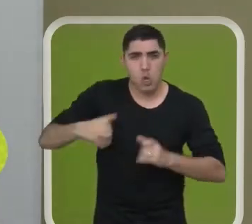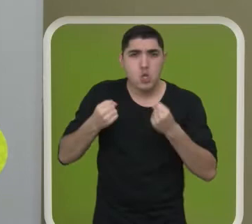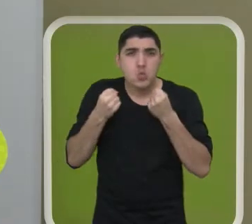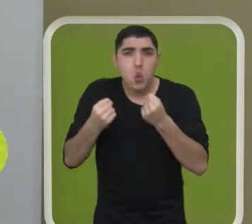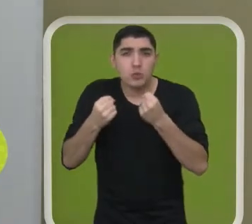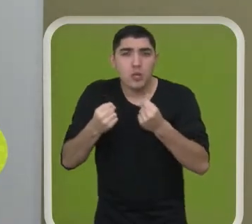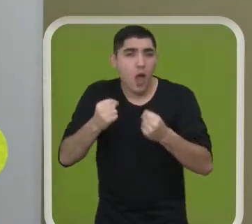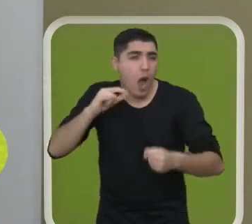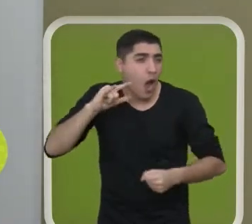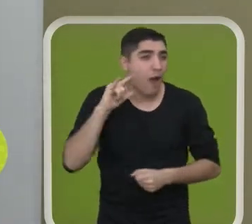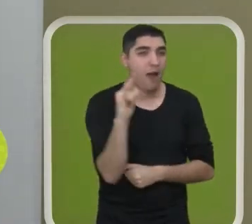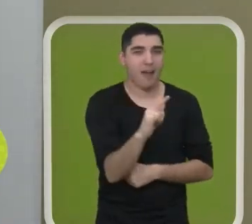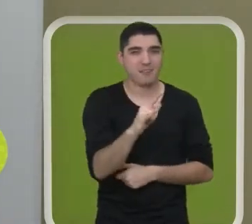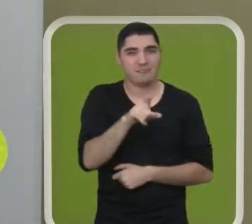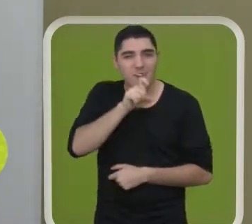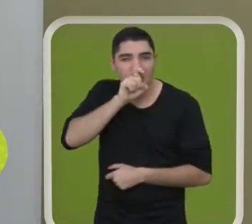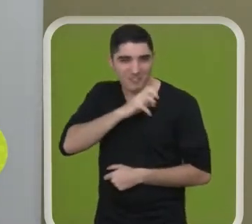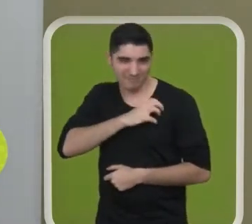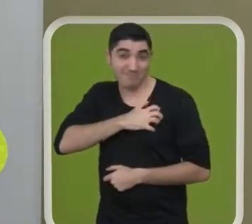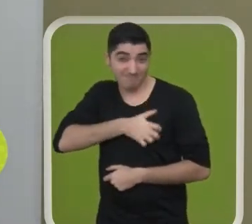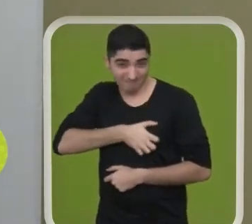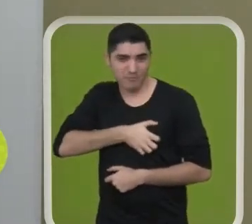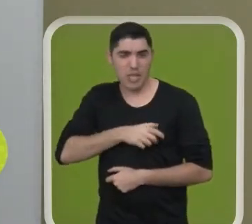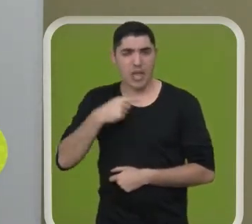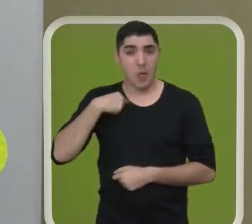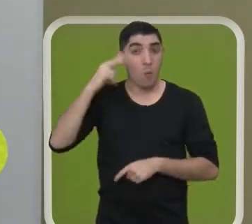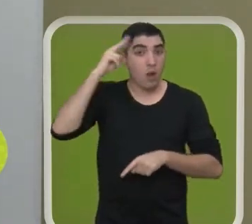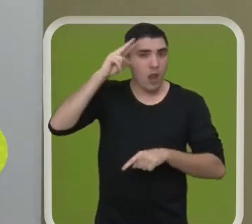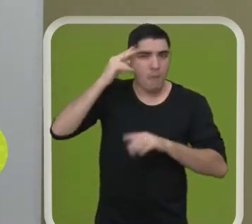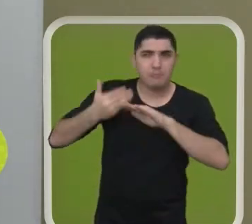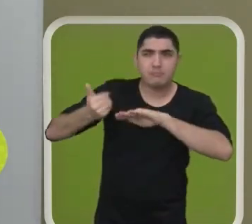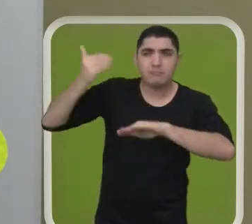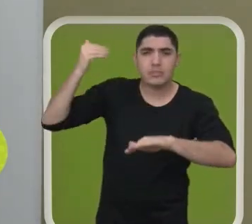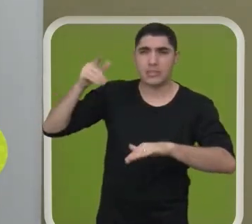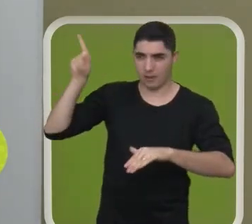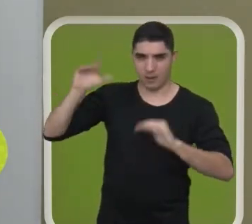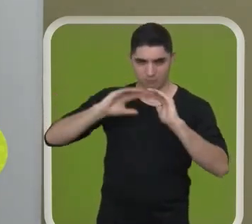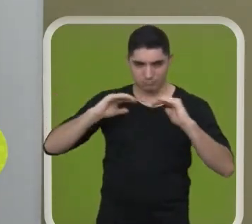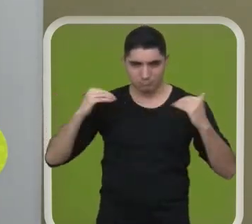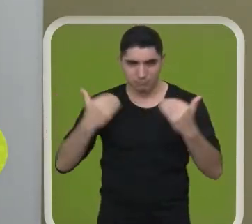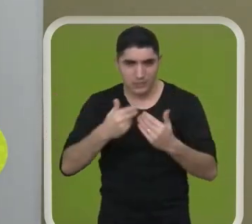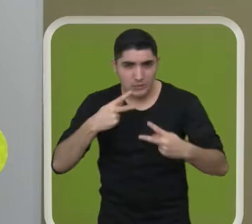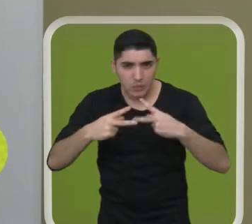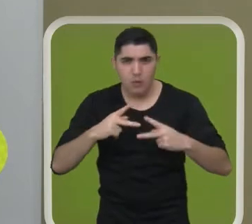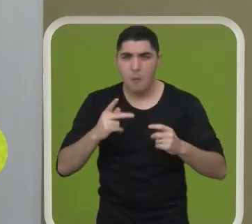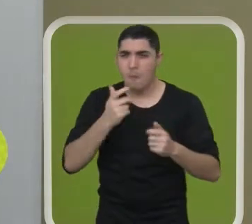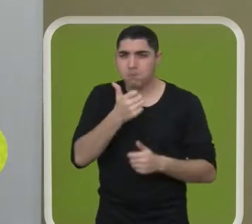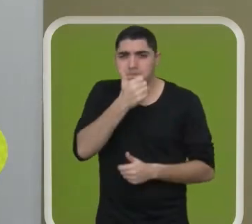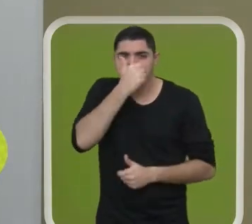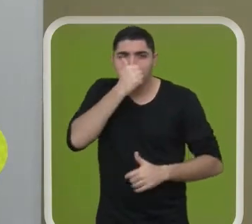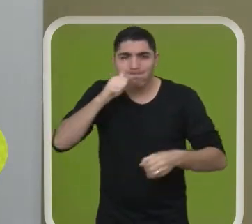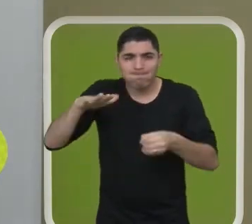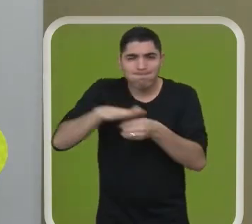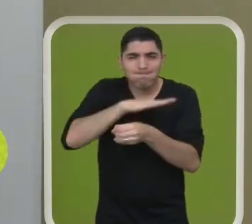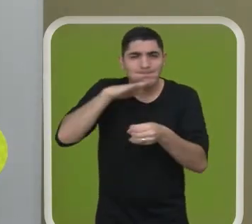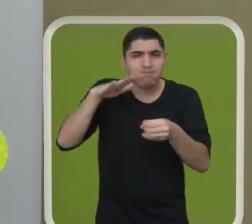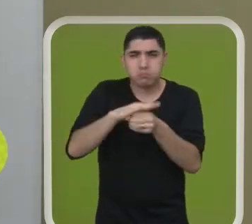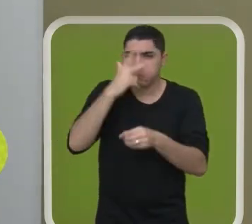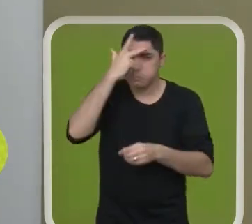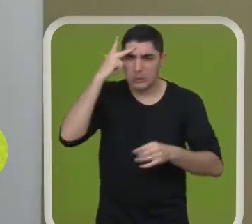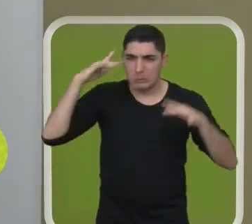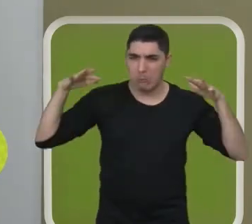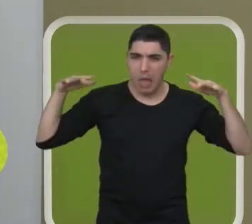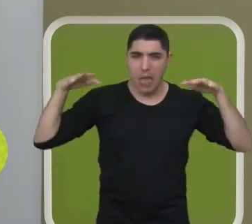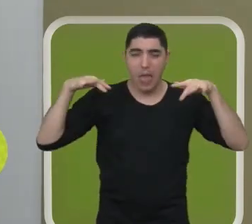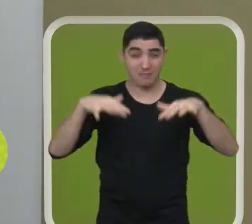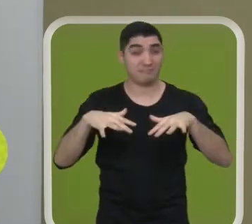apaixonadíssima. Me lembro daquela época que, por vezes, o Martins Pereira chegou a lotar de ter que ficar gente para fora. Né? Então, é